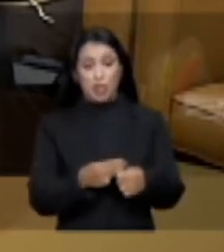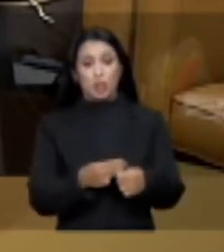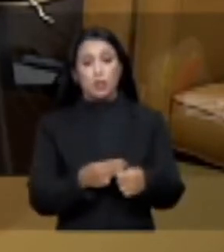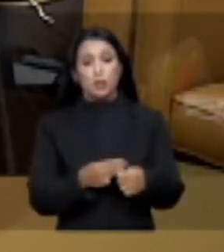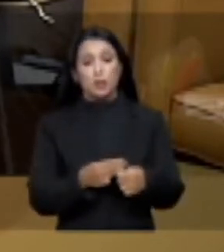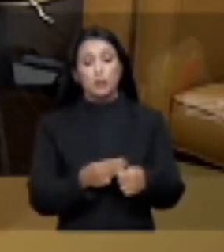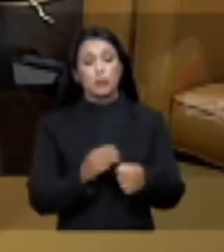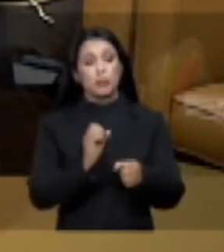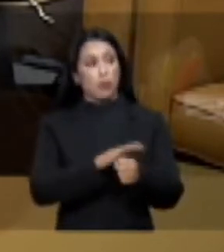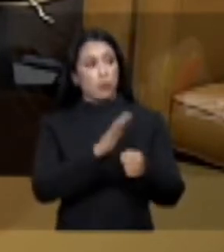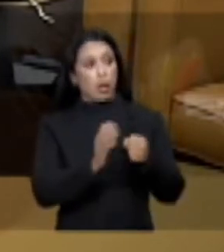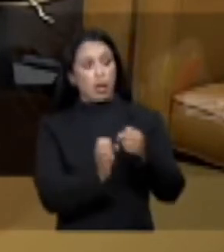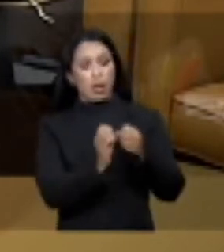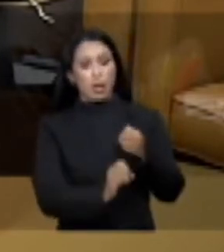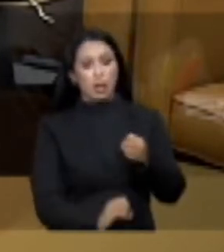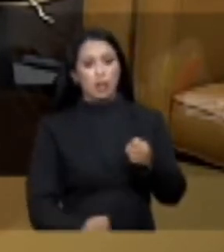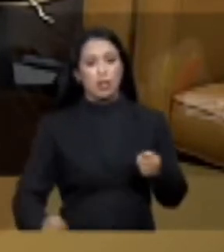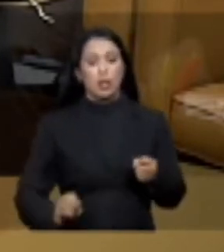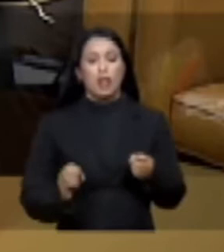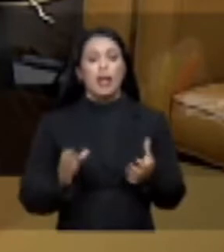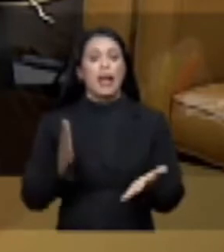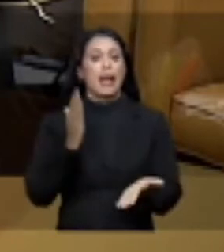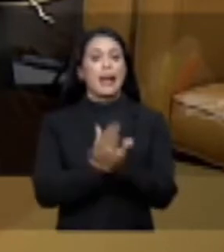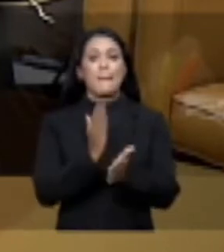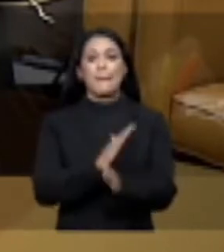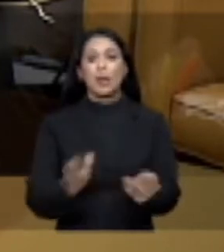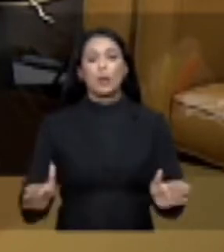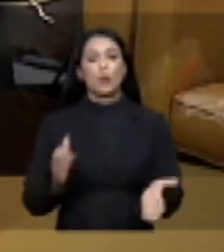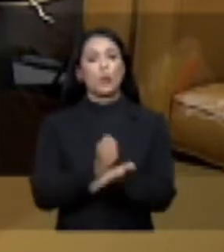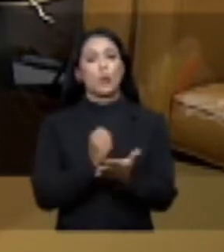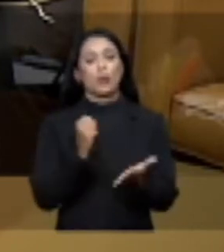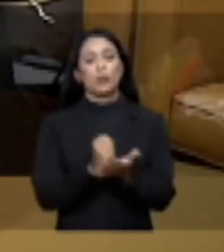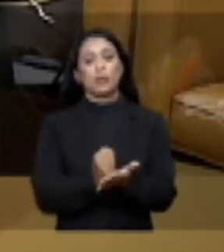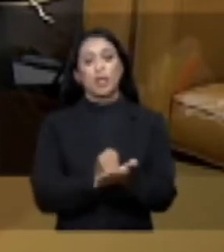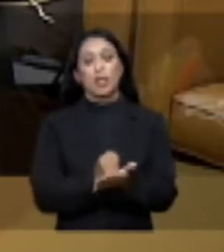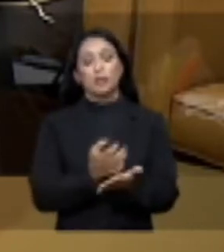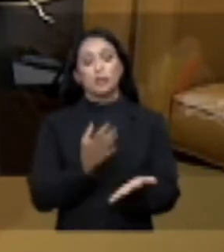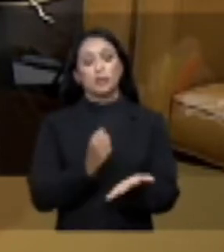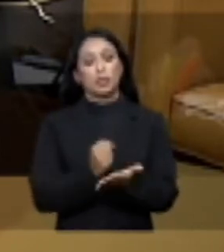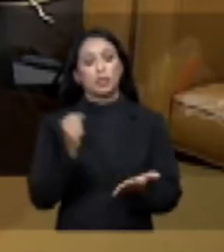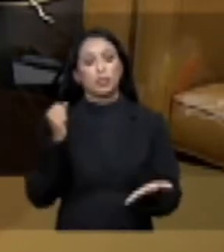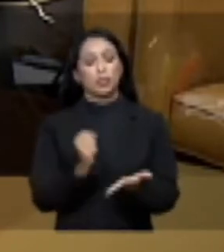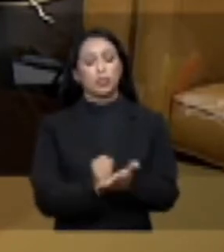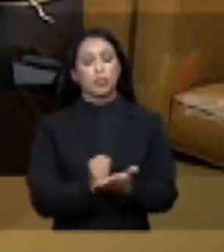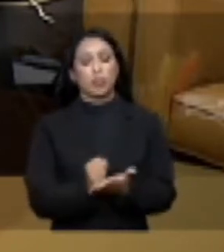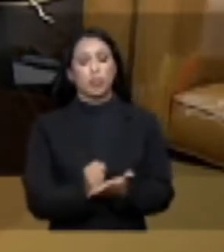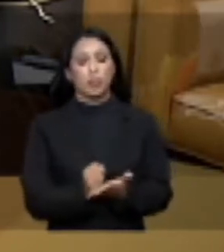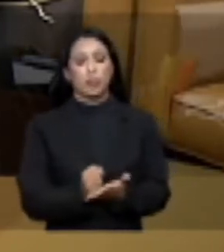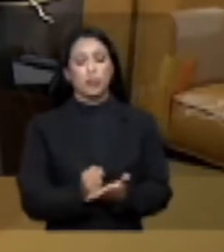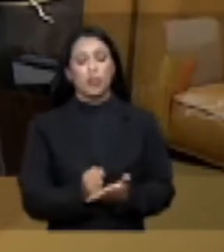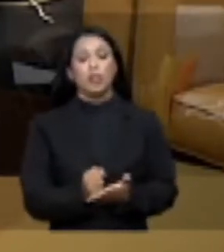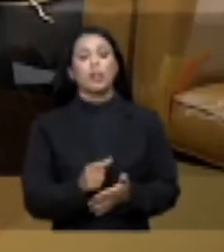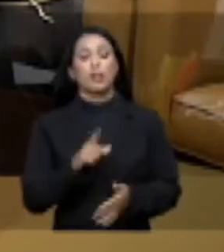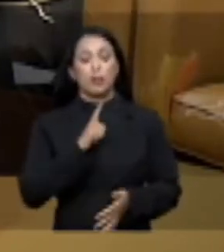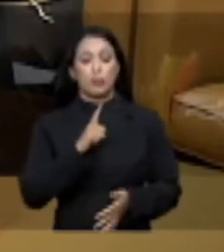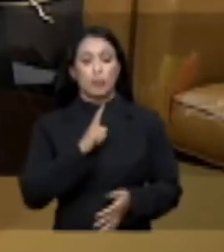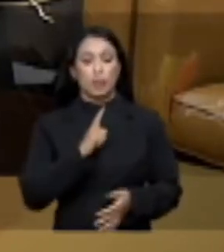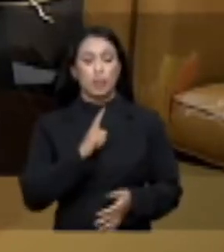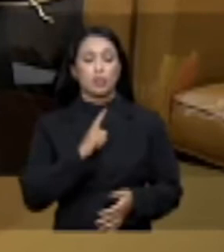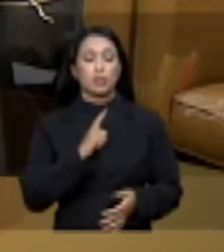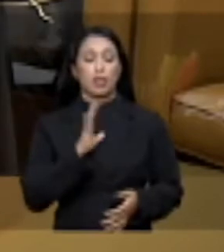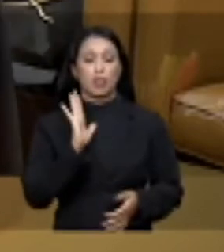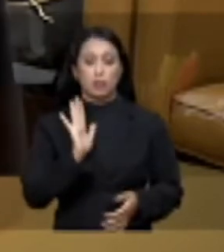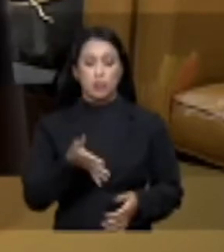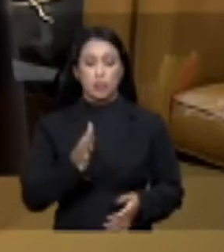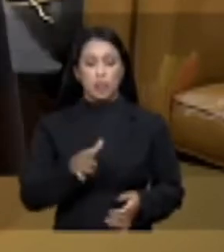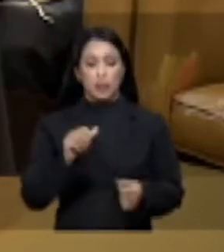estaduais de saneamento operam com contratos vencidos e 5% não possuem contratos firmados. Portanto,